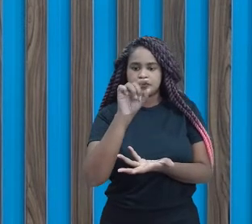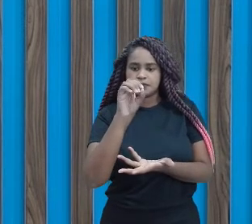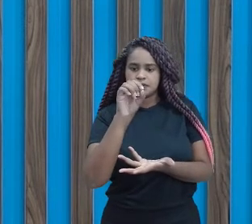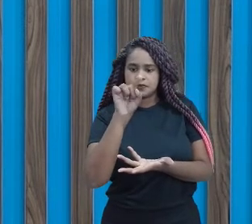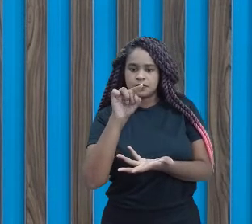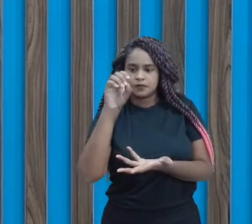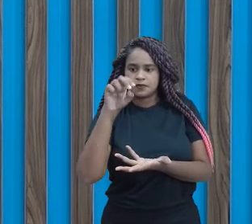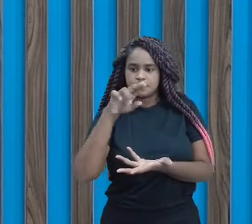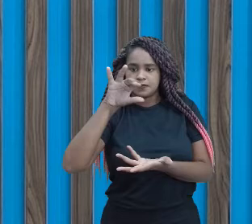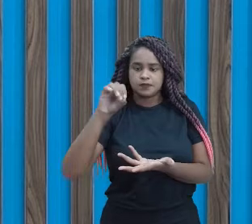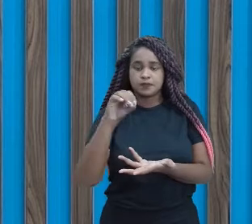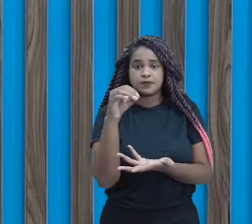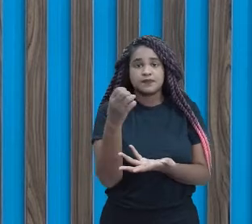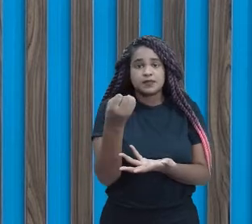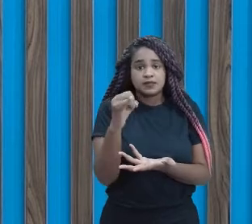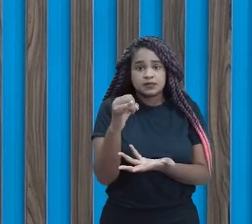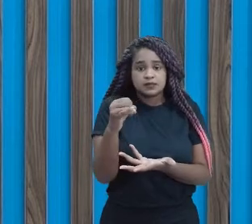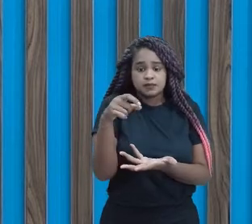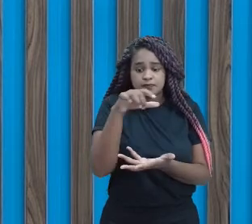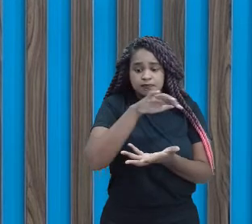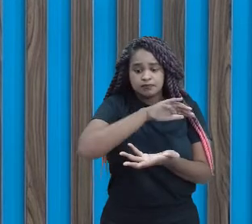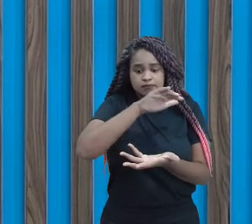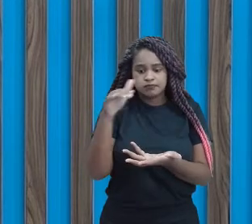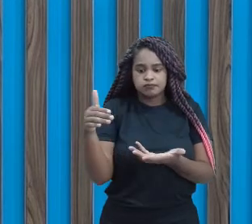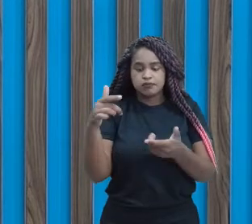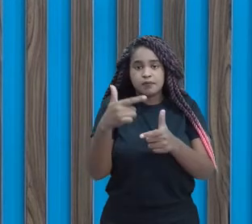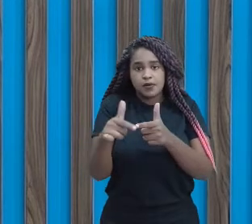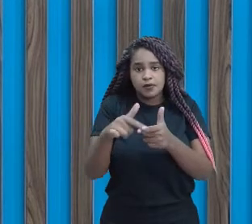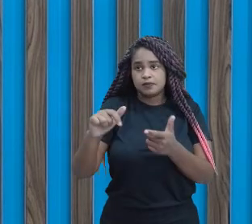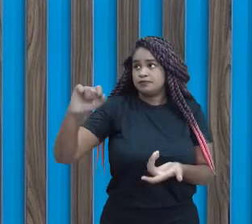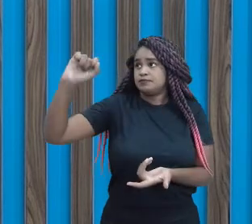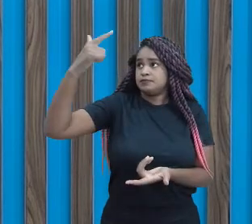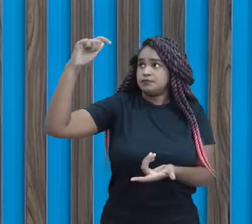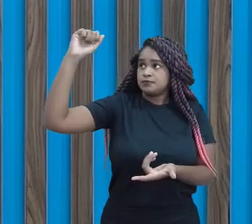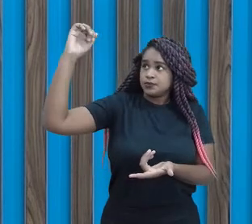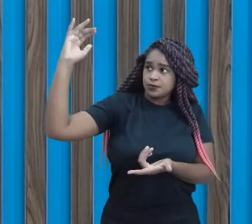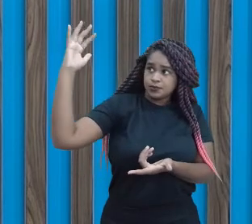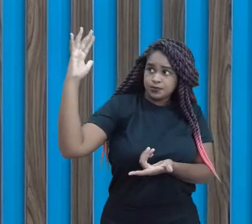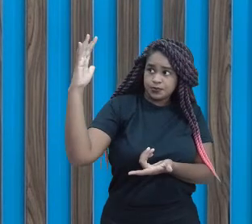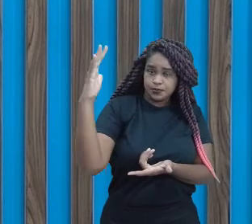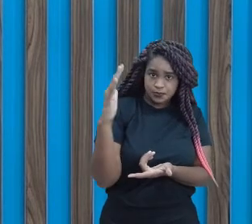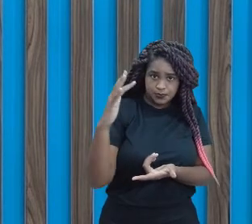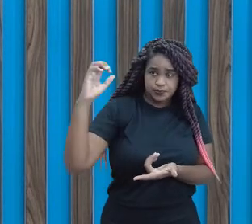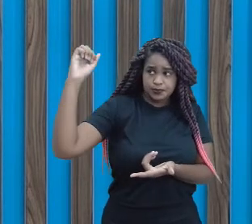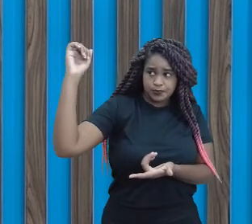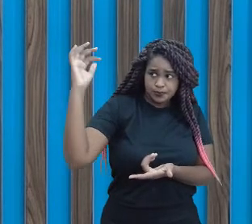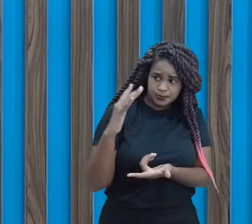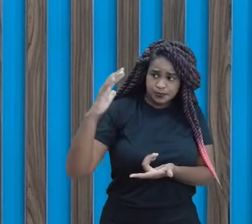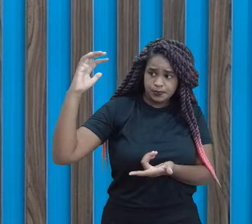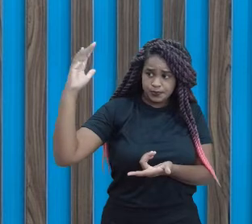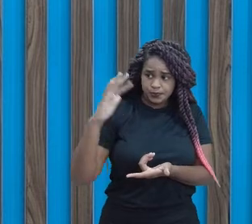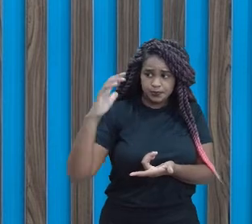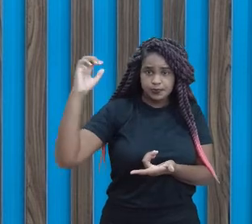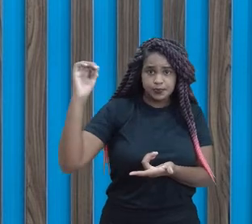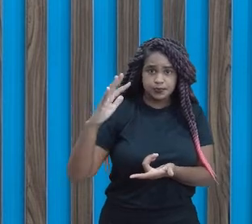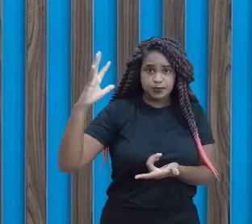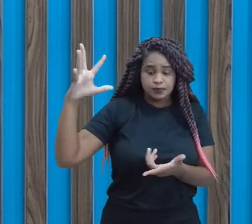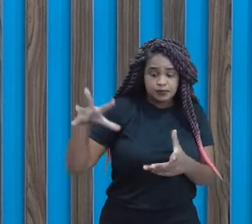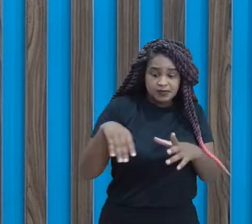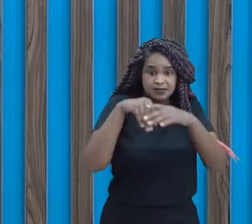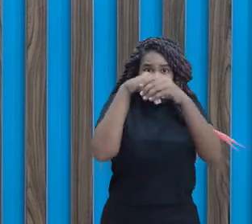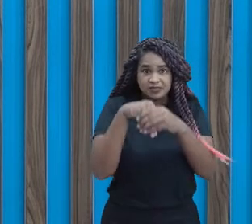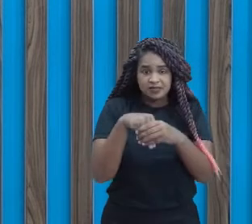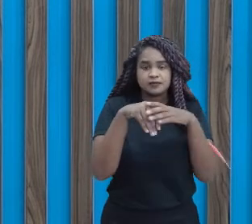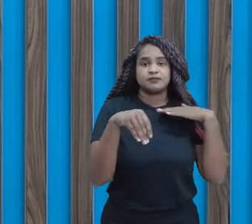maior incidência na Terra, e aí o efeito estufa, que é esses gases poluentes que ficam na atmosfera, não deixam que esse